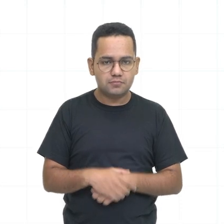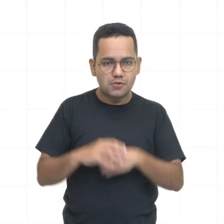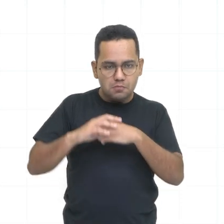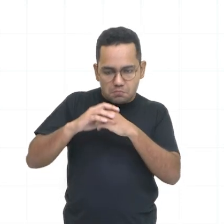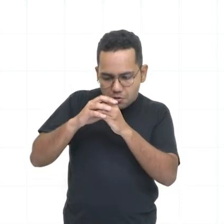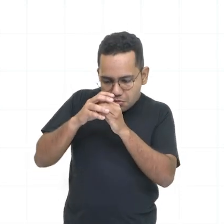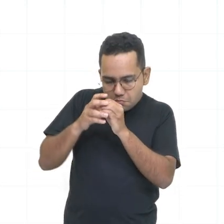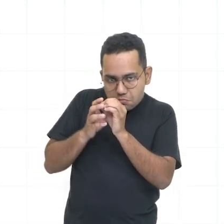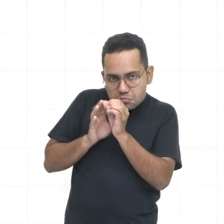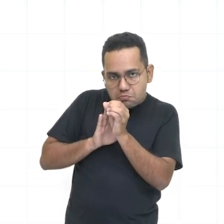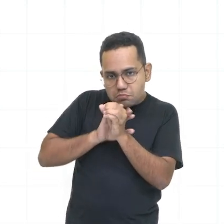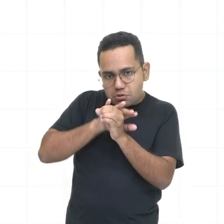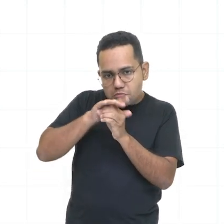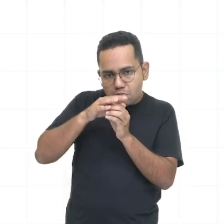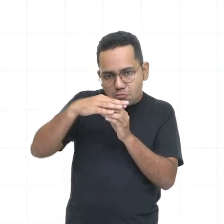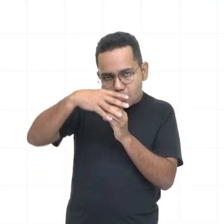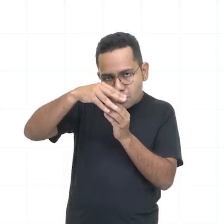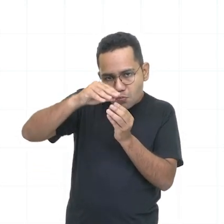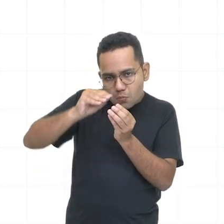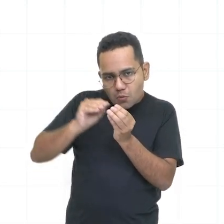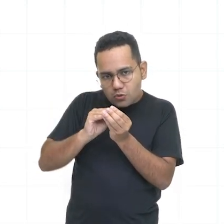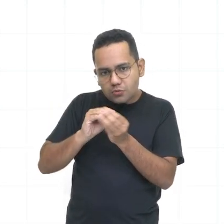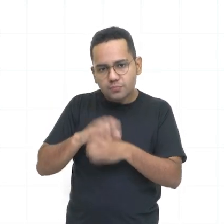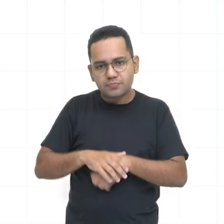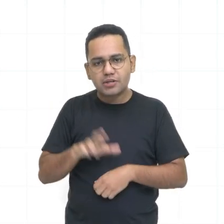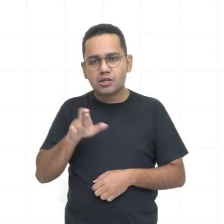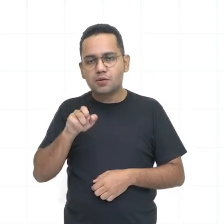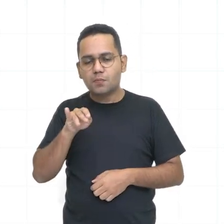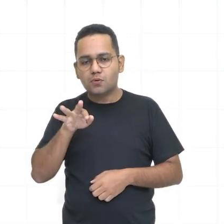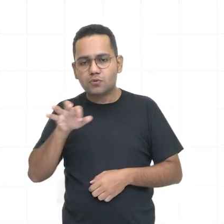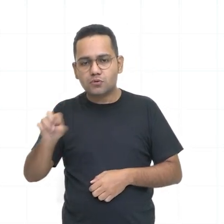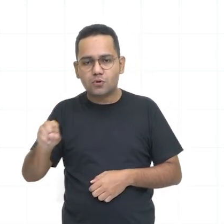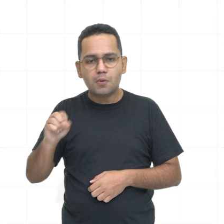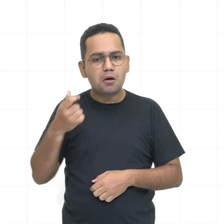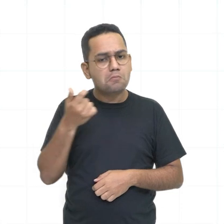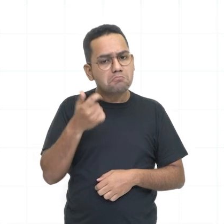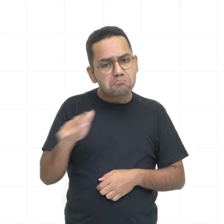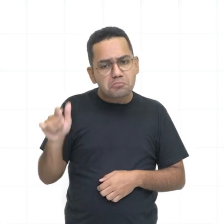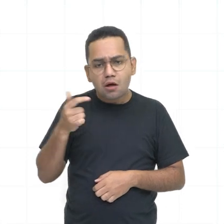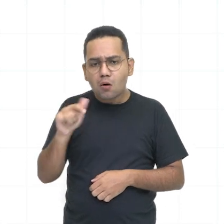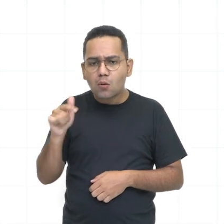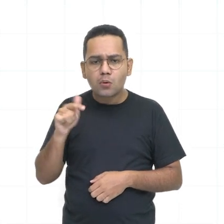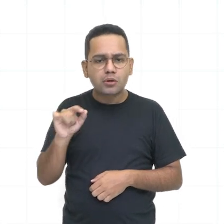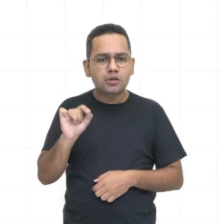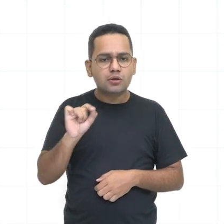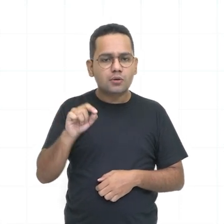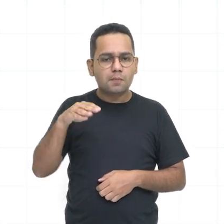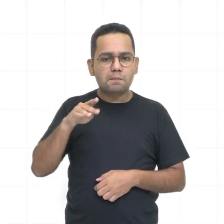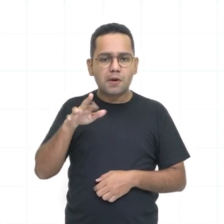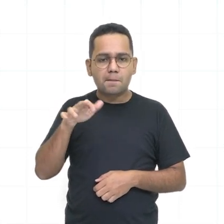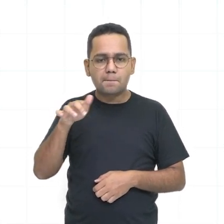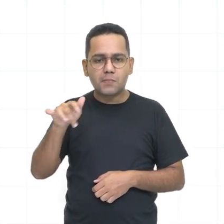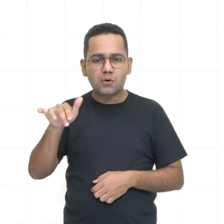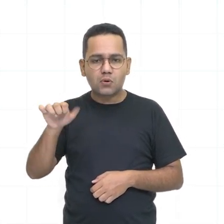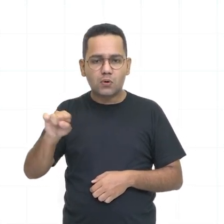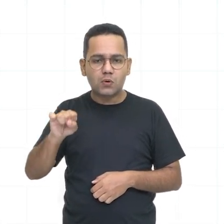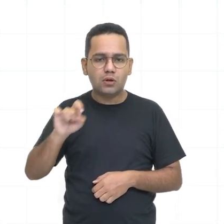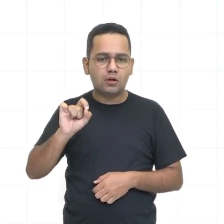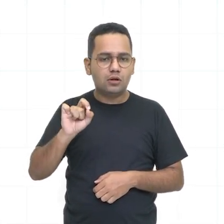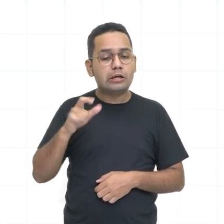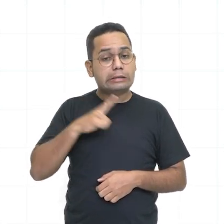Os ribossomos são organelas celulares não membranosas, não possuem membranas, né? Presentes nas